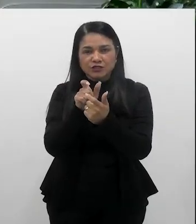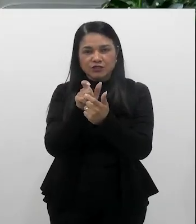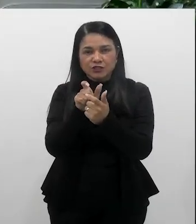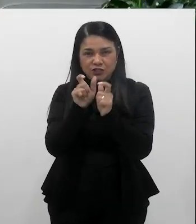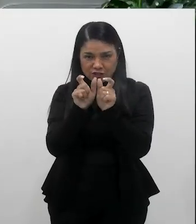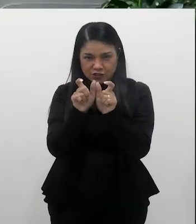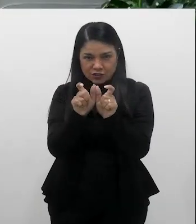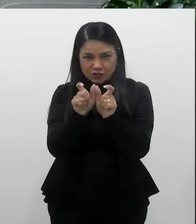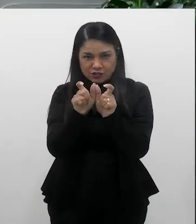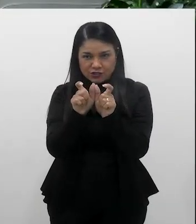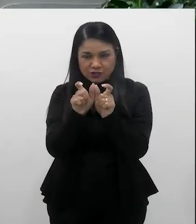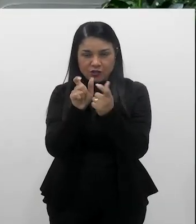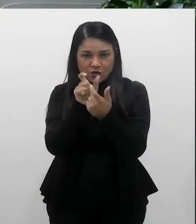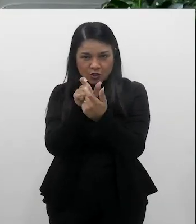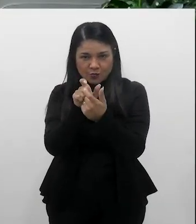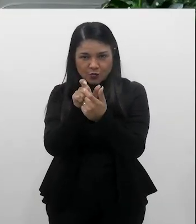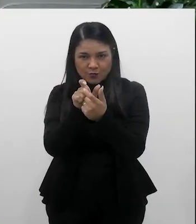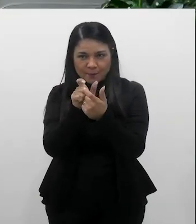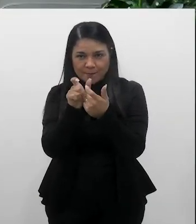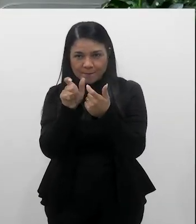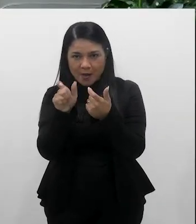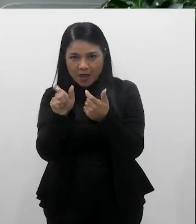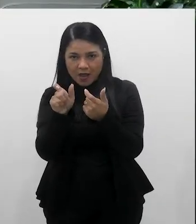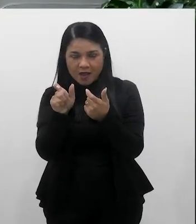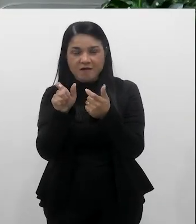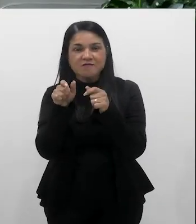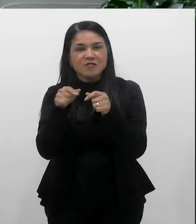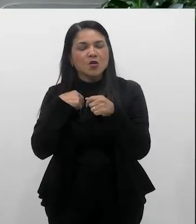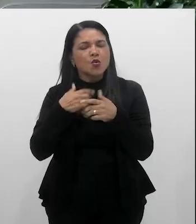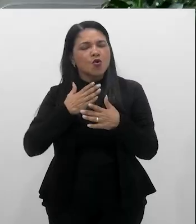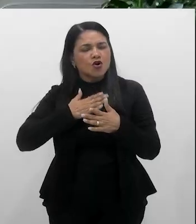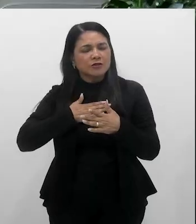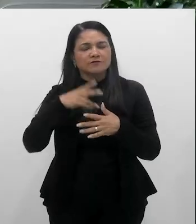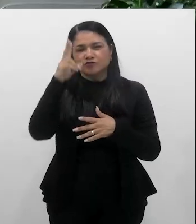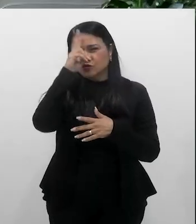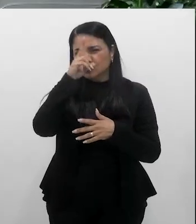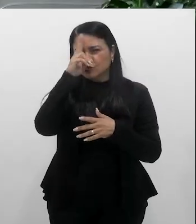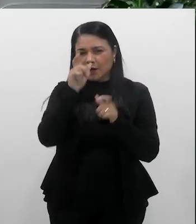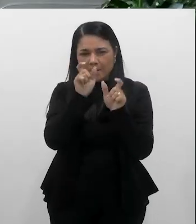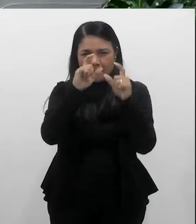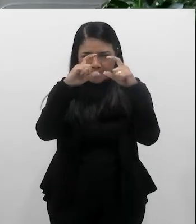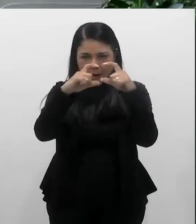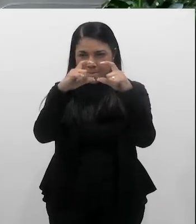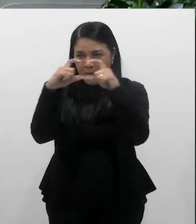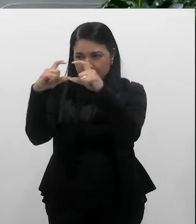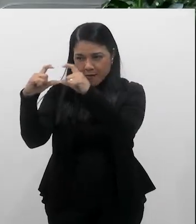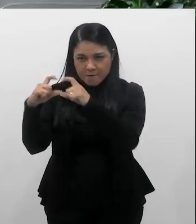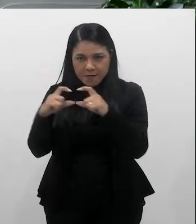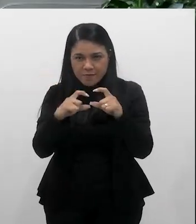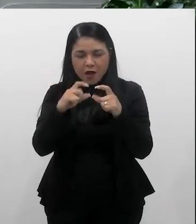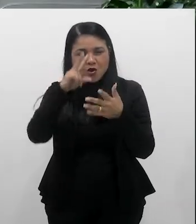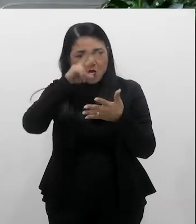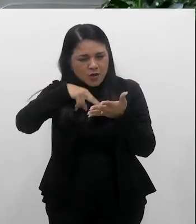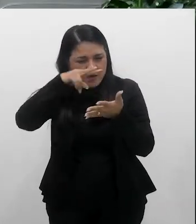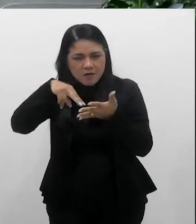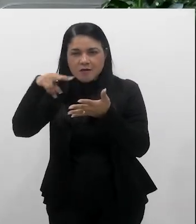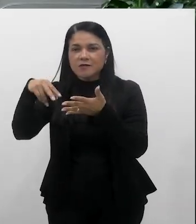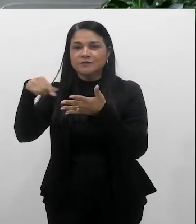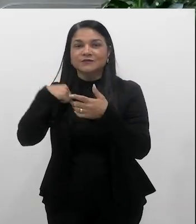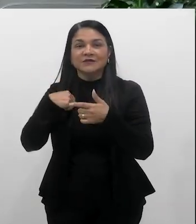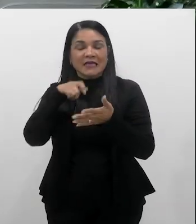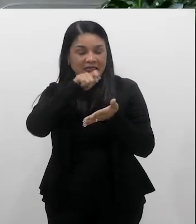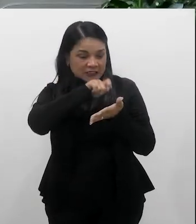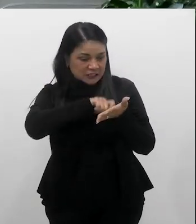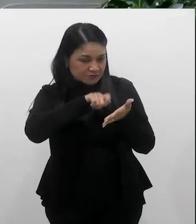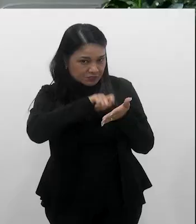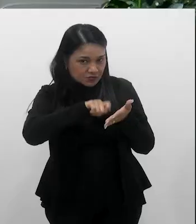de escutar, fazer revistas em quadrinhos. Adorava fazer isso. Eu lia muito. Pois é, geralmente quem escreve é um